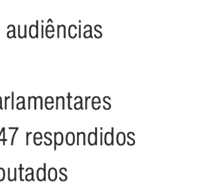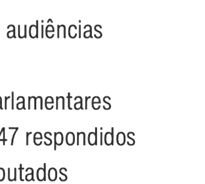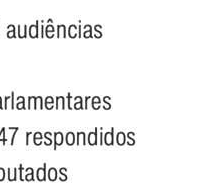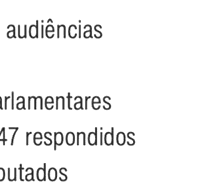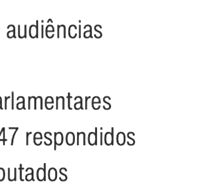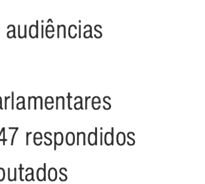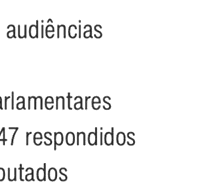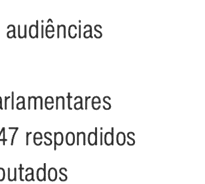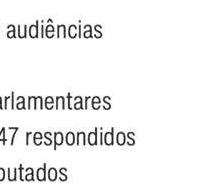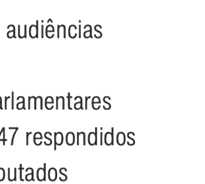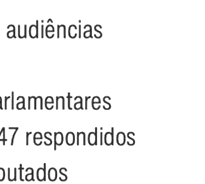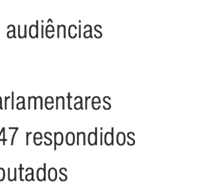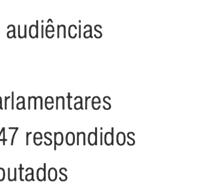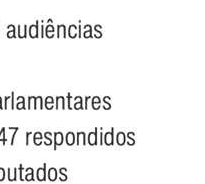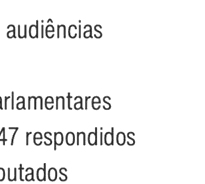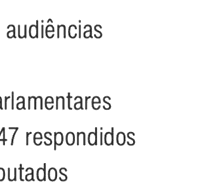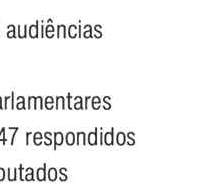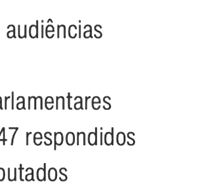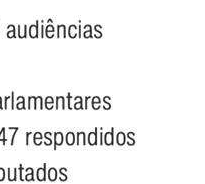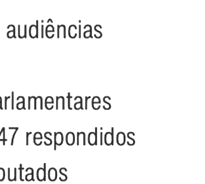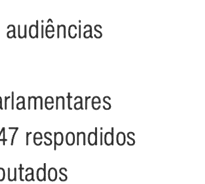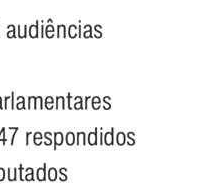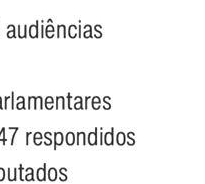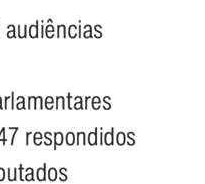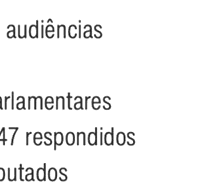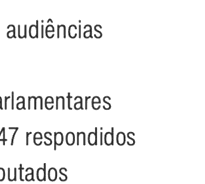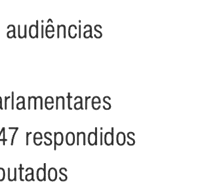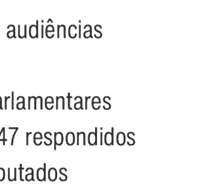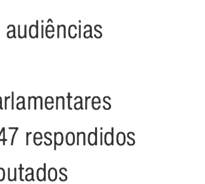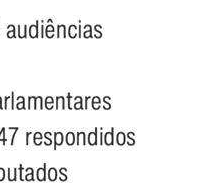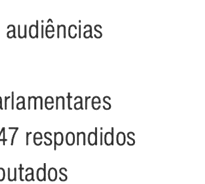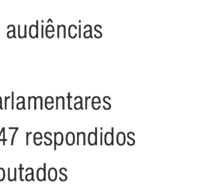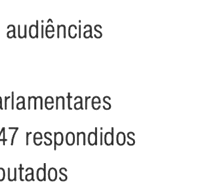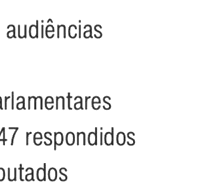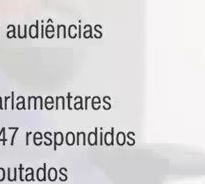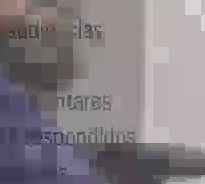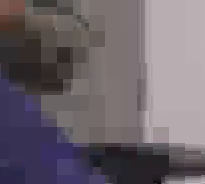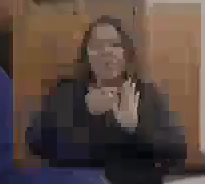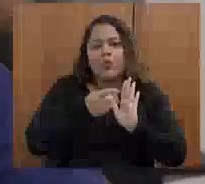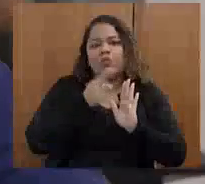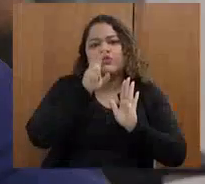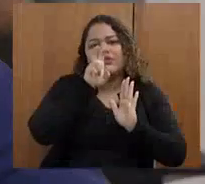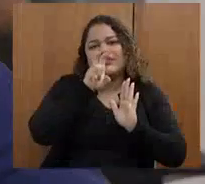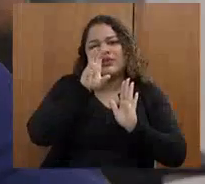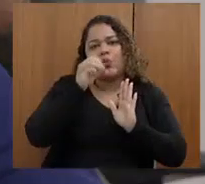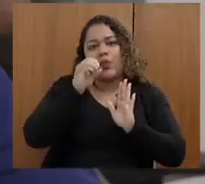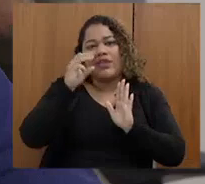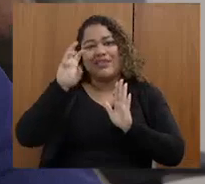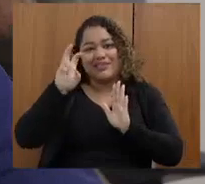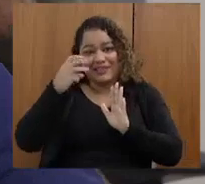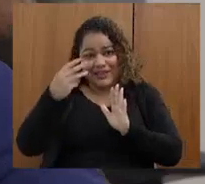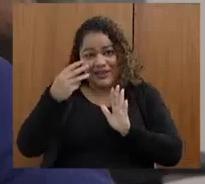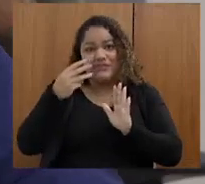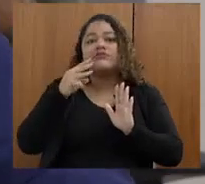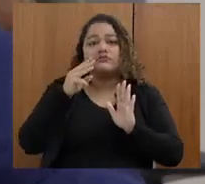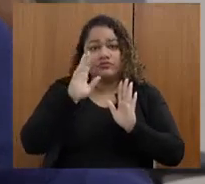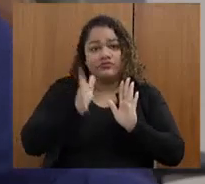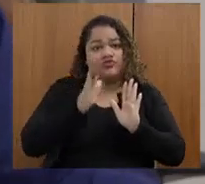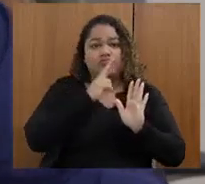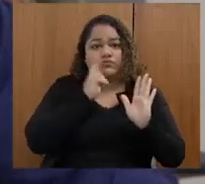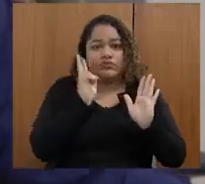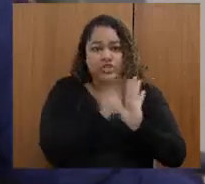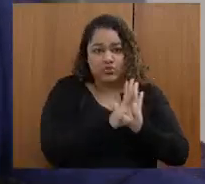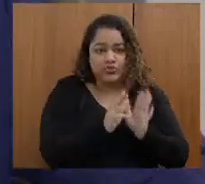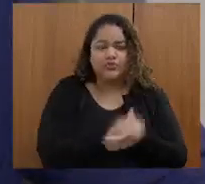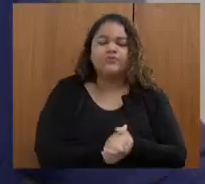em 1053 ofícios a esta casa respondidos Hoje nós não temos a secretaria de educação nenhum